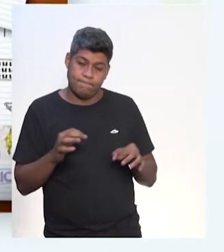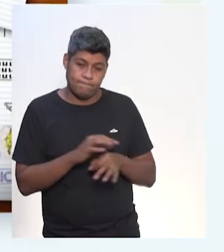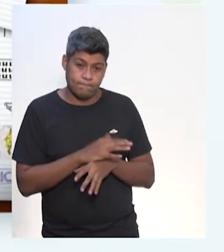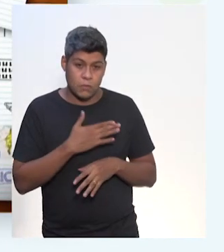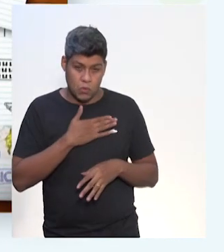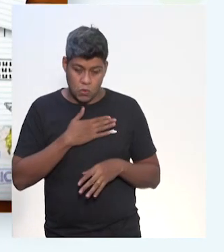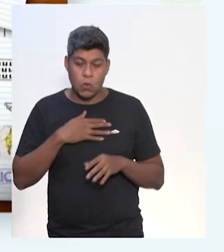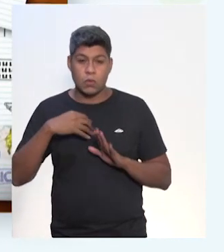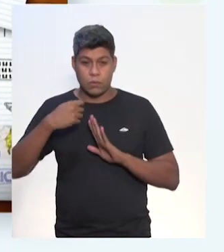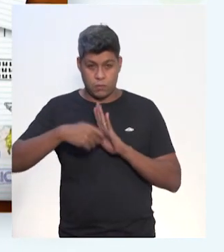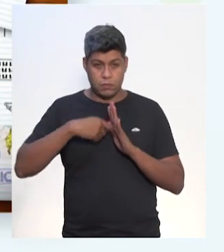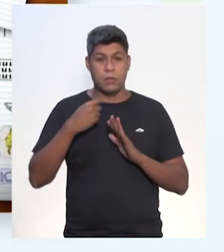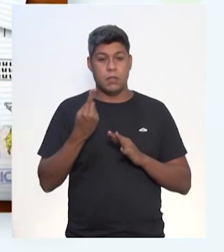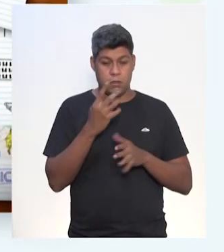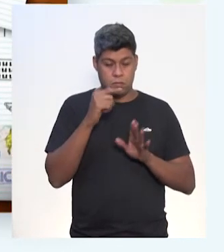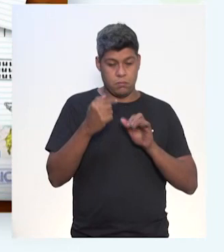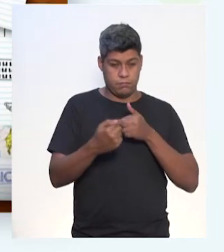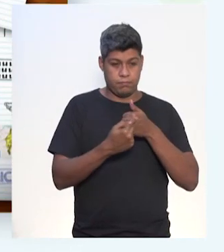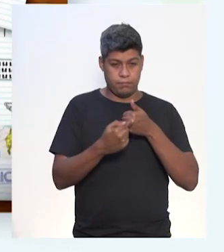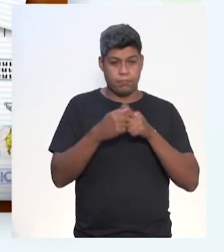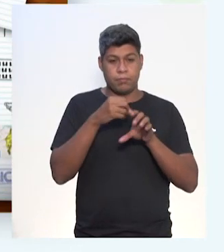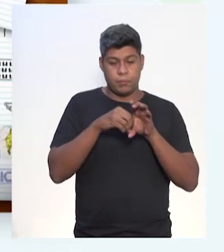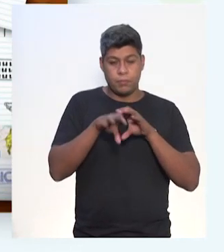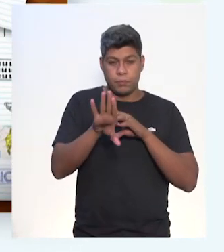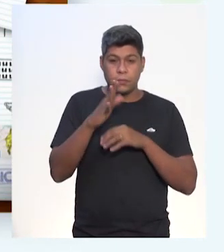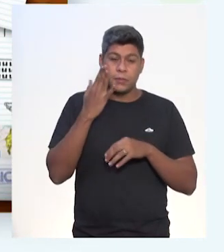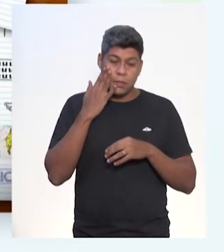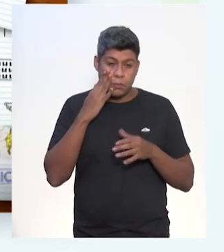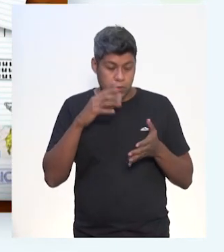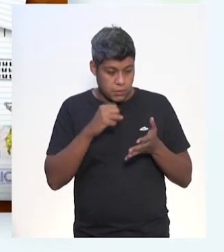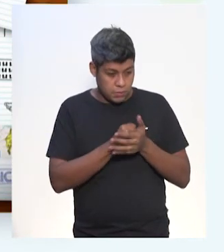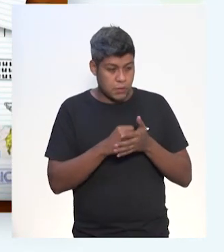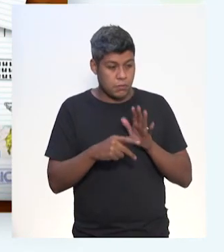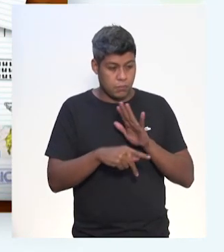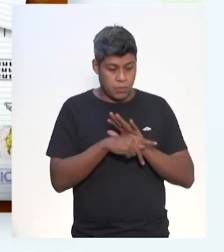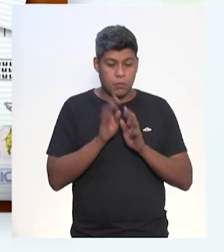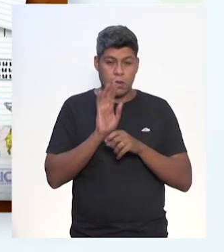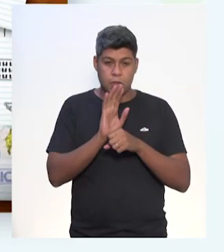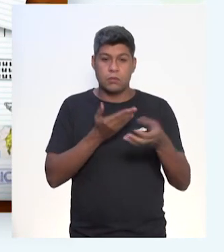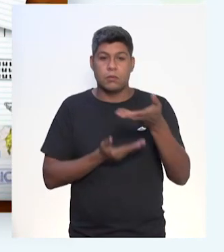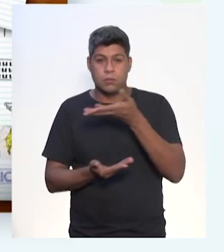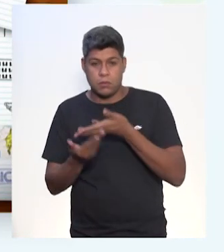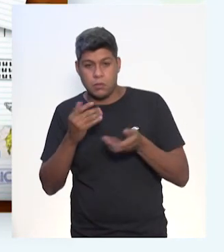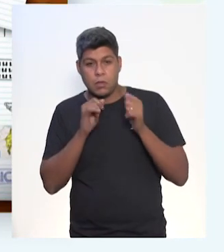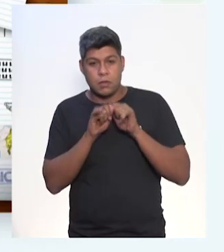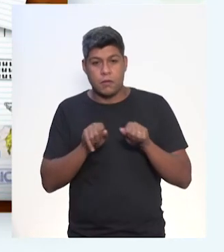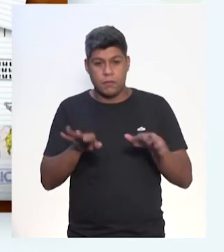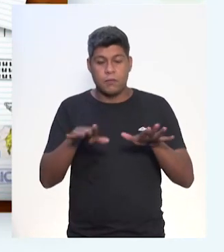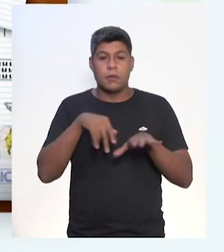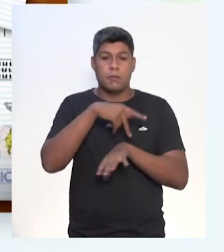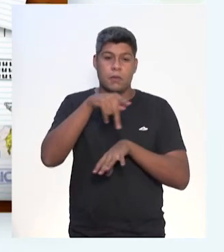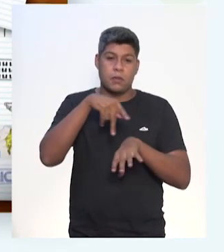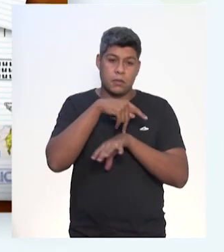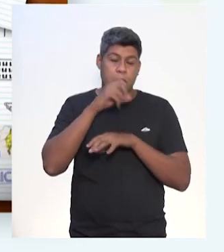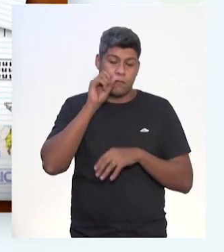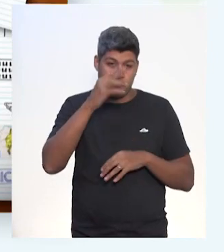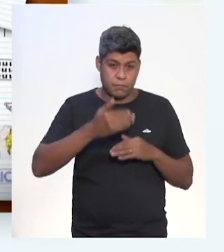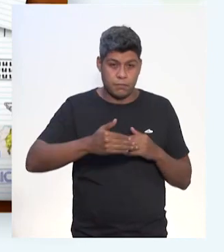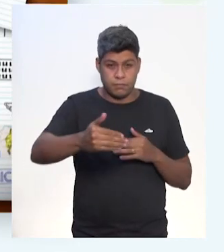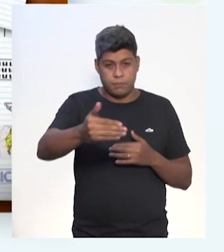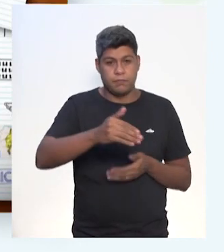Gostou do vídeo? Então curta e compartilhe. Não deixe também de assinar nosso canal e nos ajudar a disseminar informação pelo país. Nos vemos em